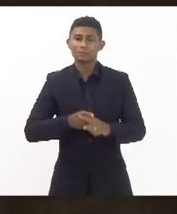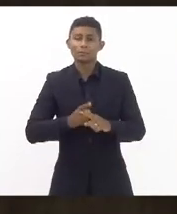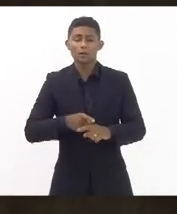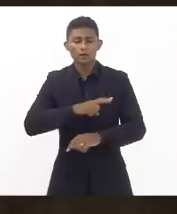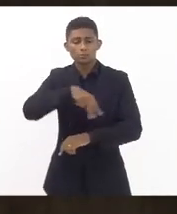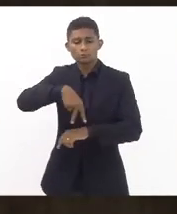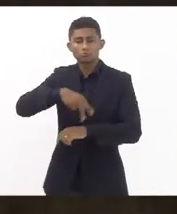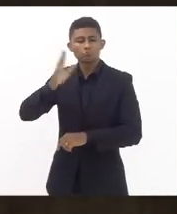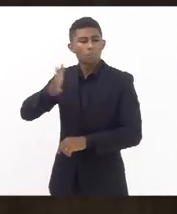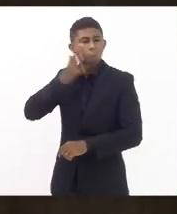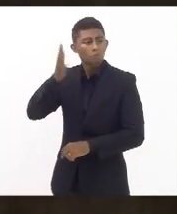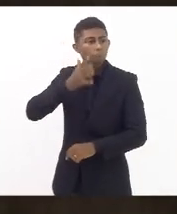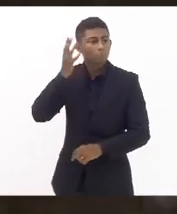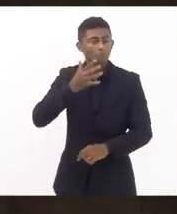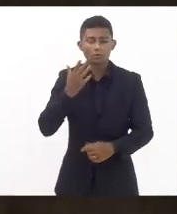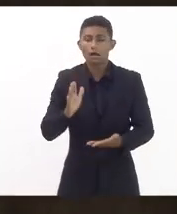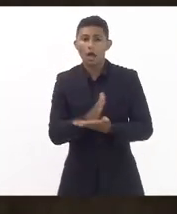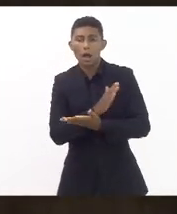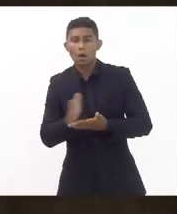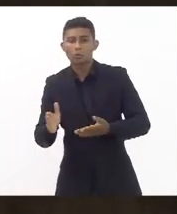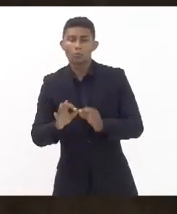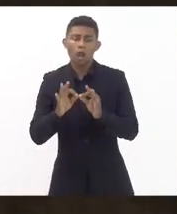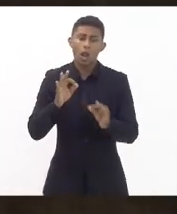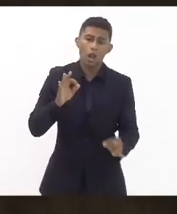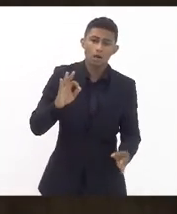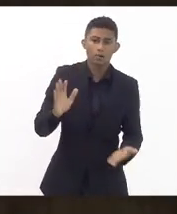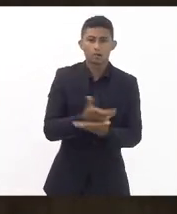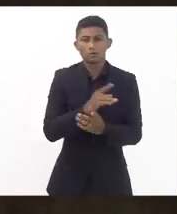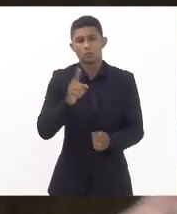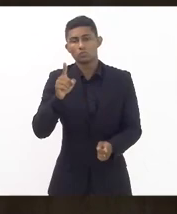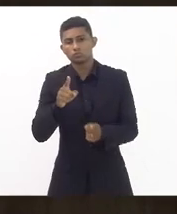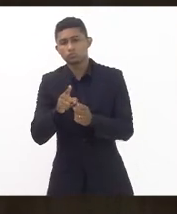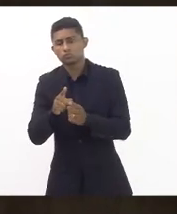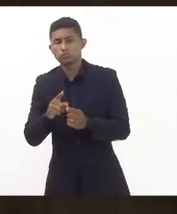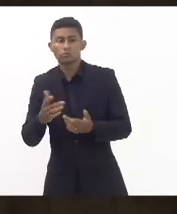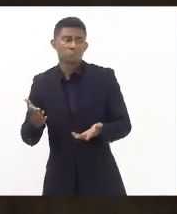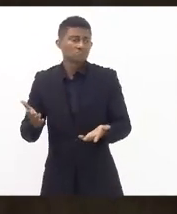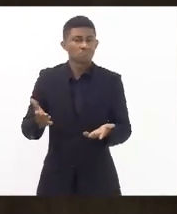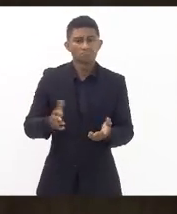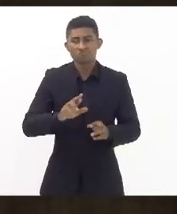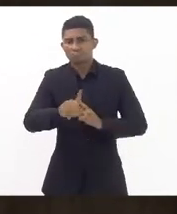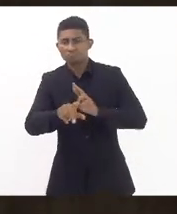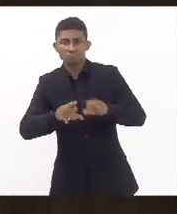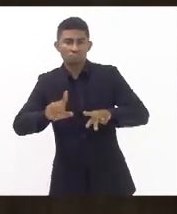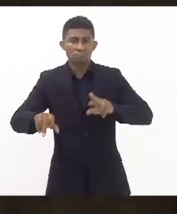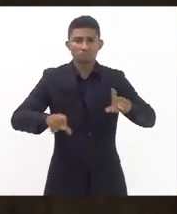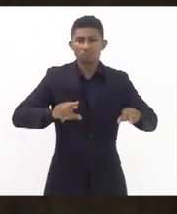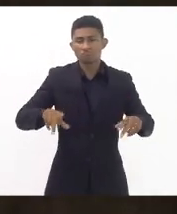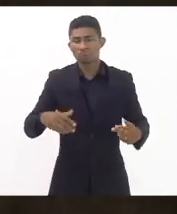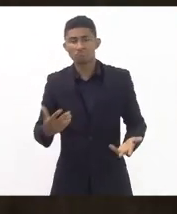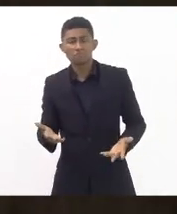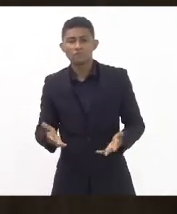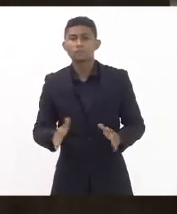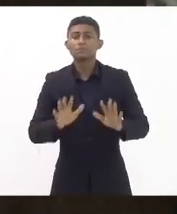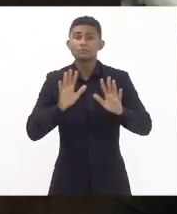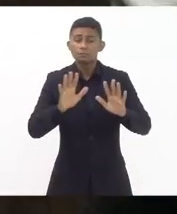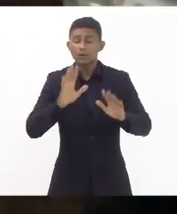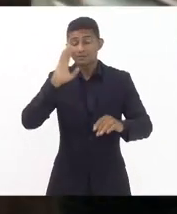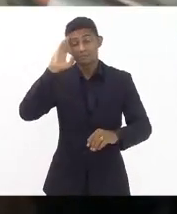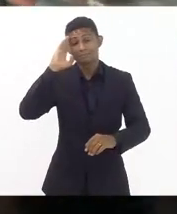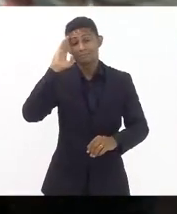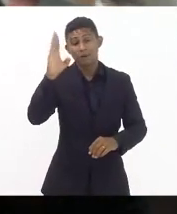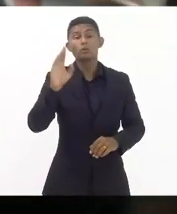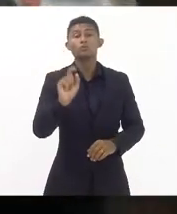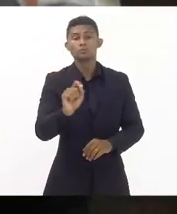discursar, um por mais tempo, outro por menos tempo, uns em melhores condições, outros em condições mais modestas, mas na hora do